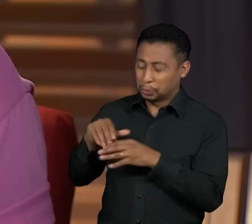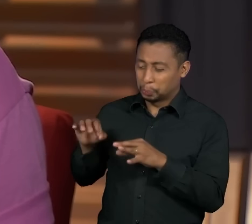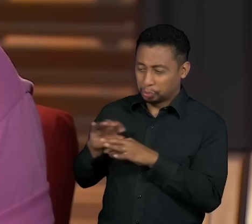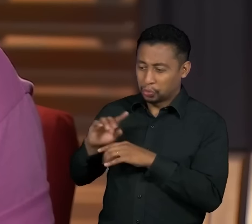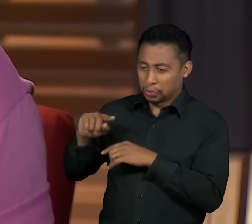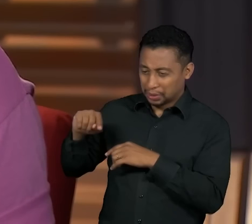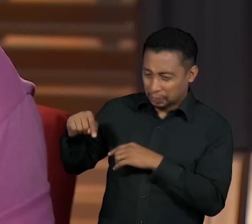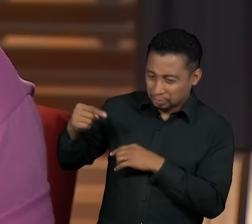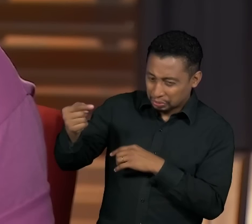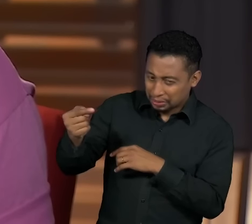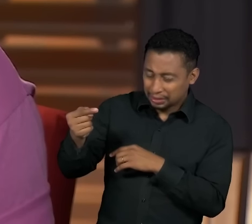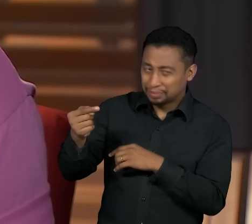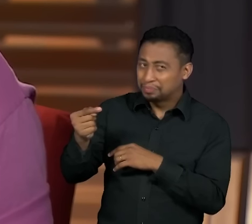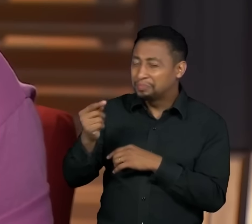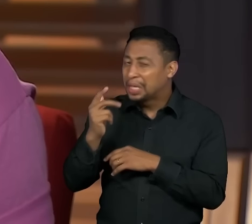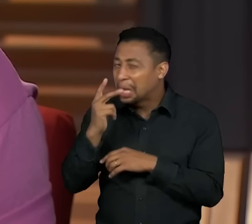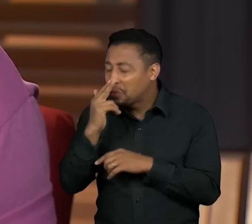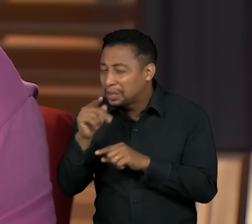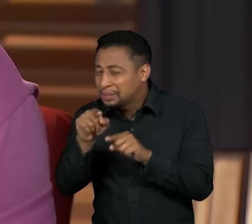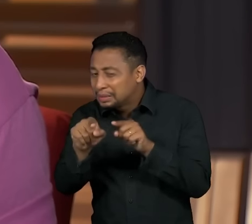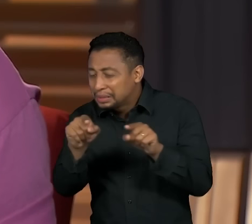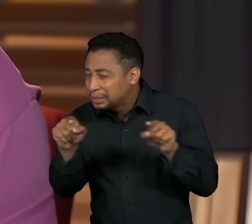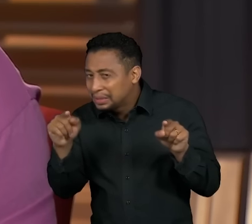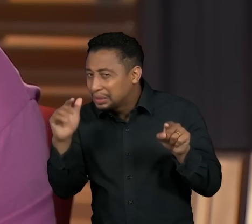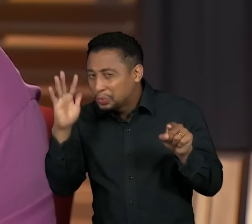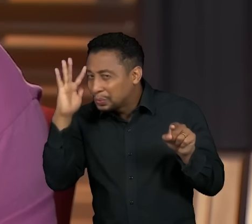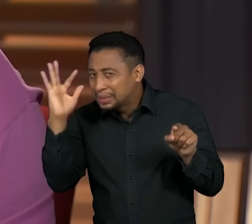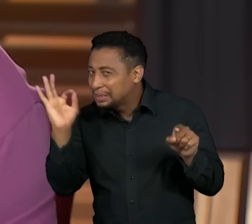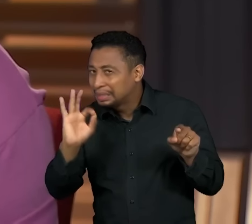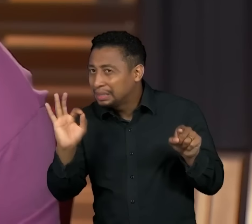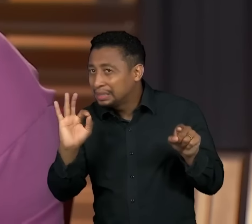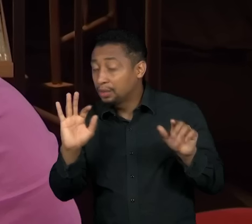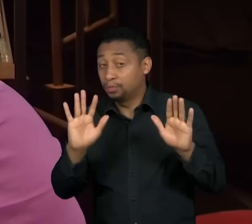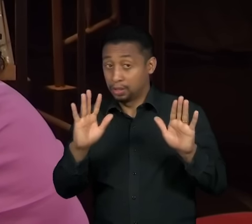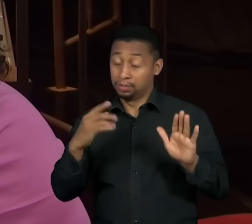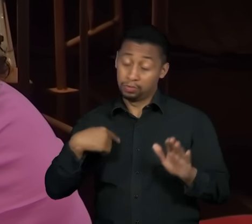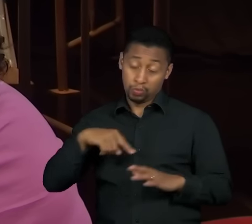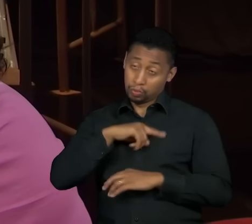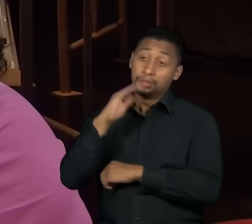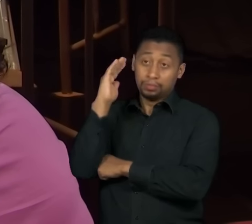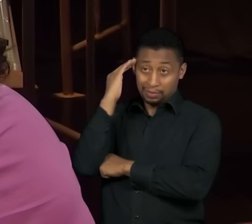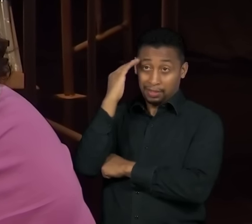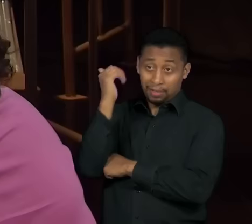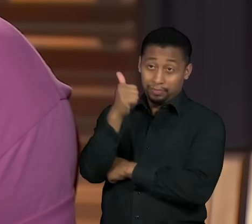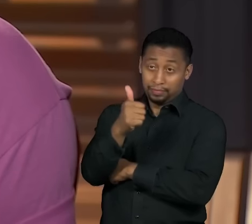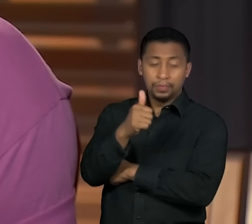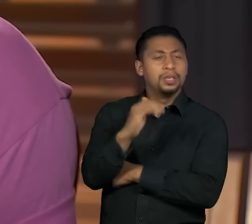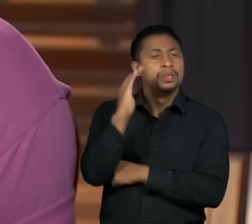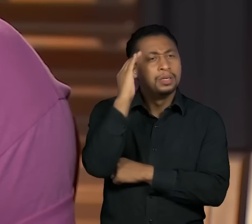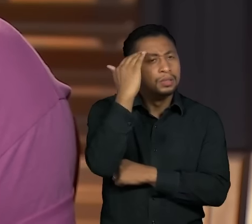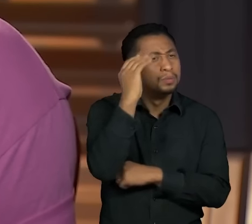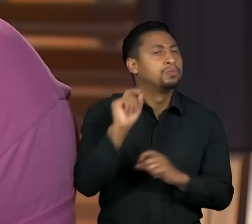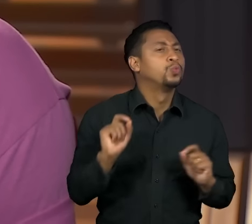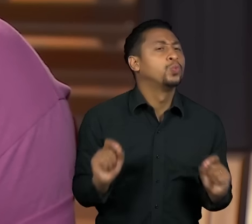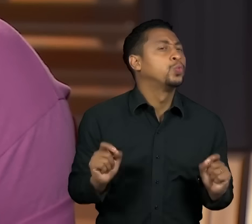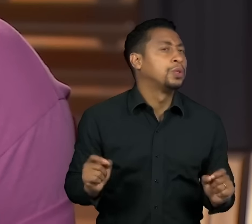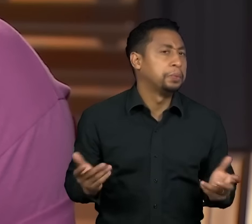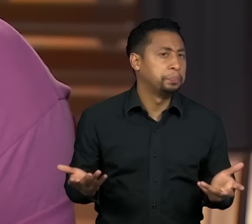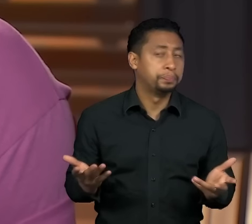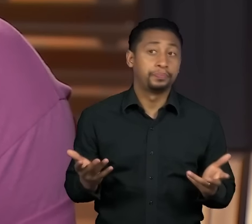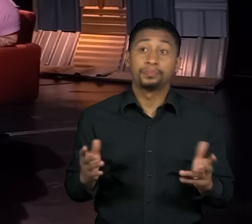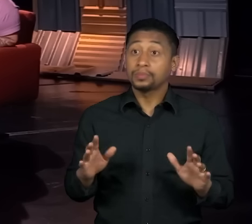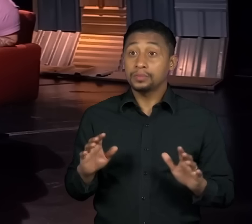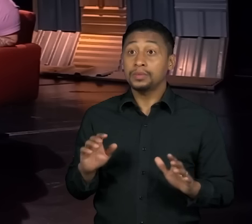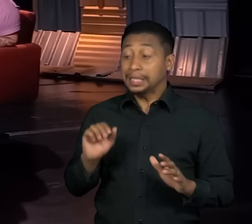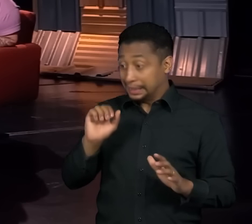alguém não entendeu alguma coisa. Né? E a gente entendeu. O quê? Que não tem caminho que não